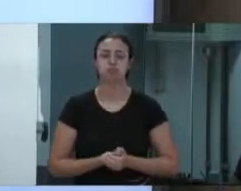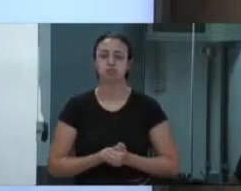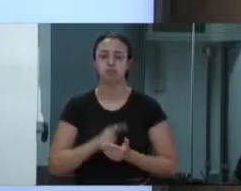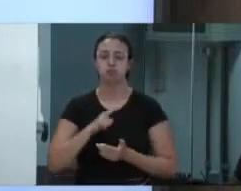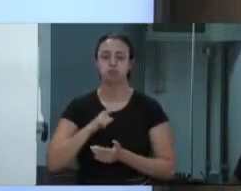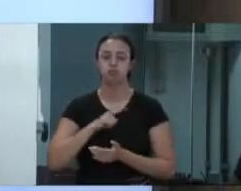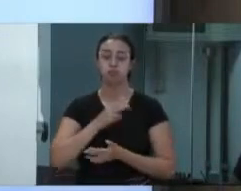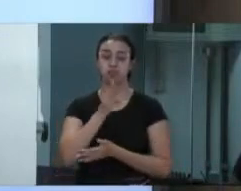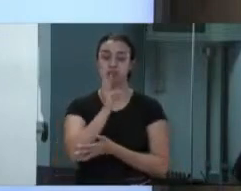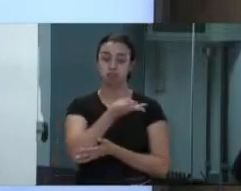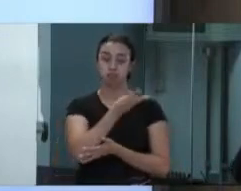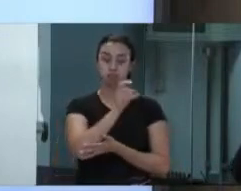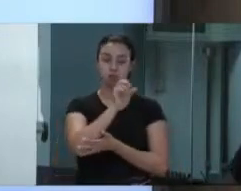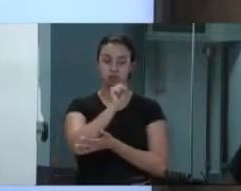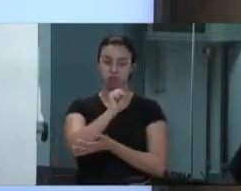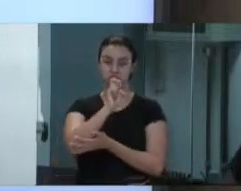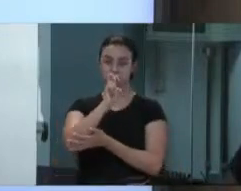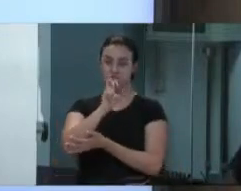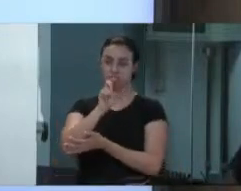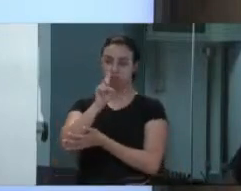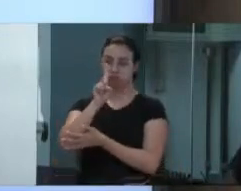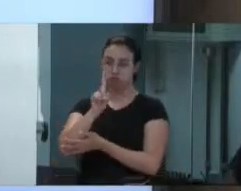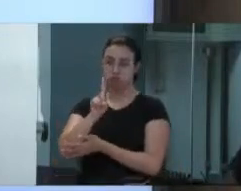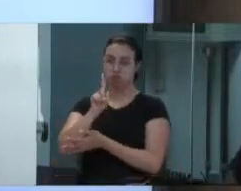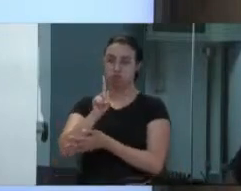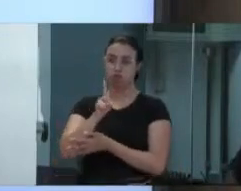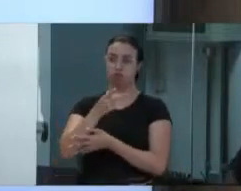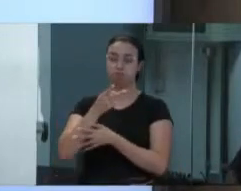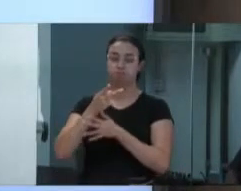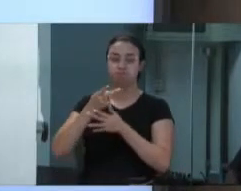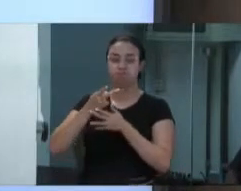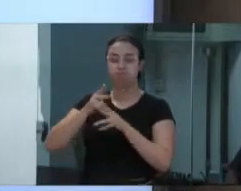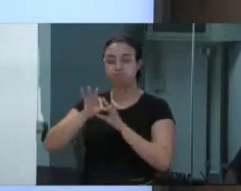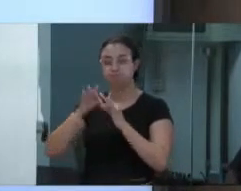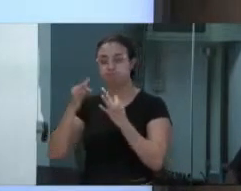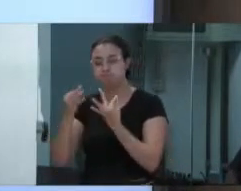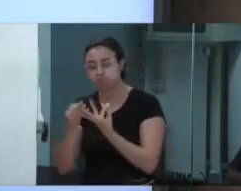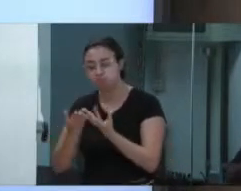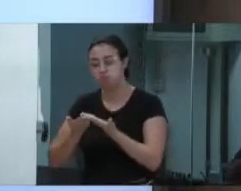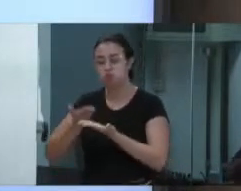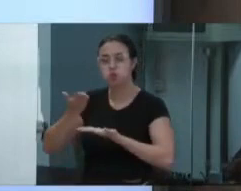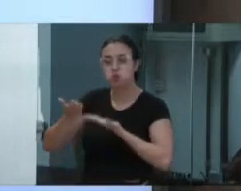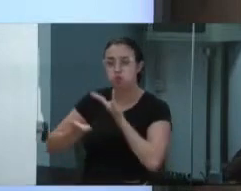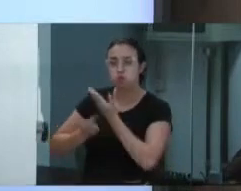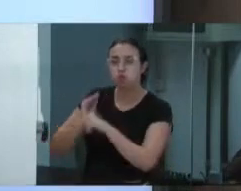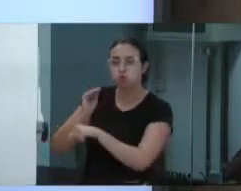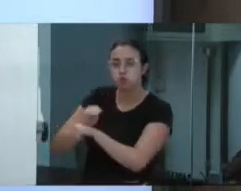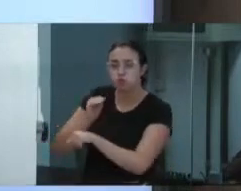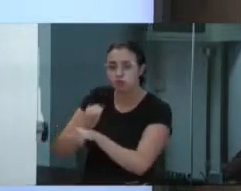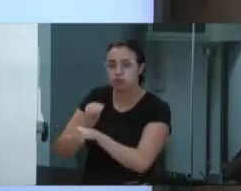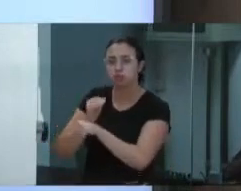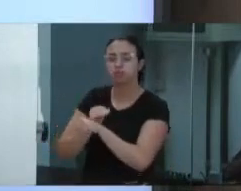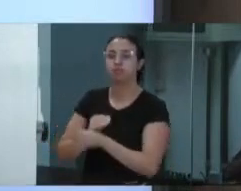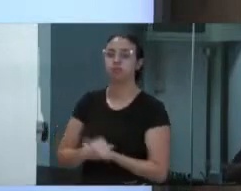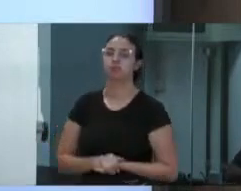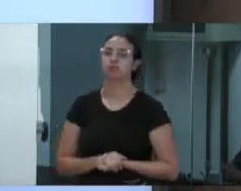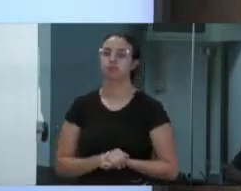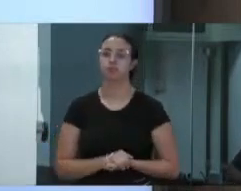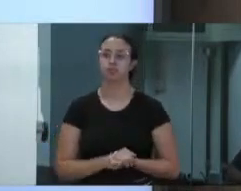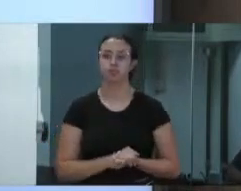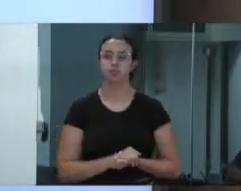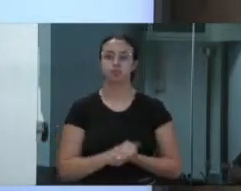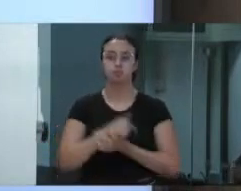3.851 famílias em acompanhamento, que são aquelas famílias que precisam do acompanhamento mais sistemático da equipe psicossocial. Tivemos,